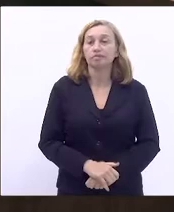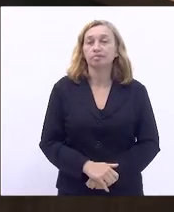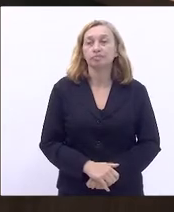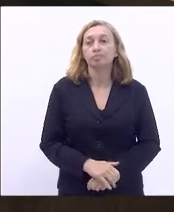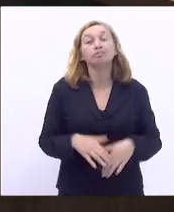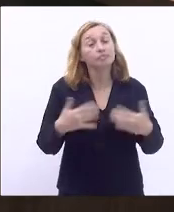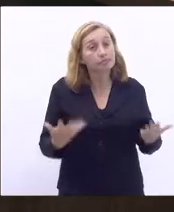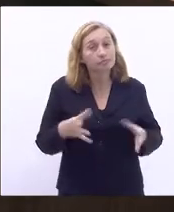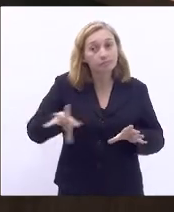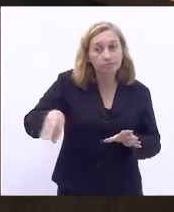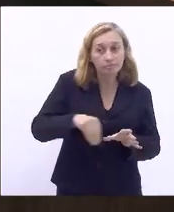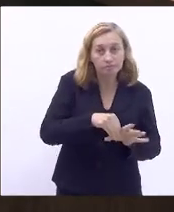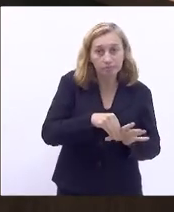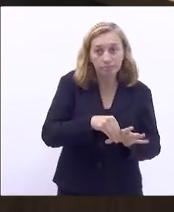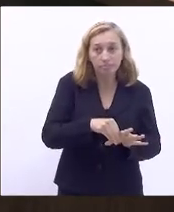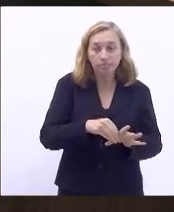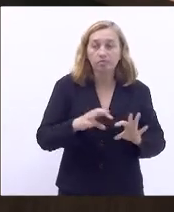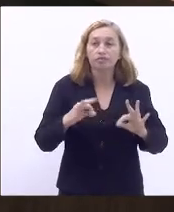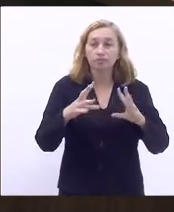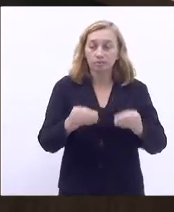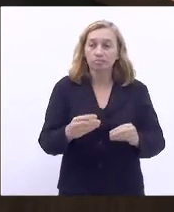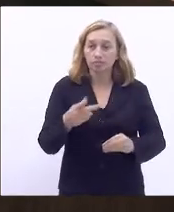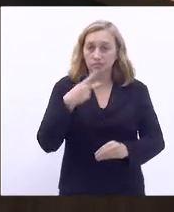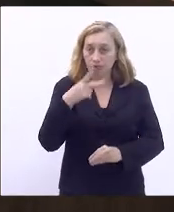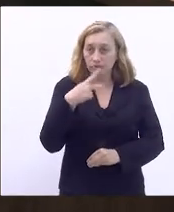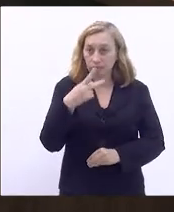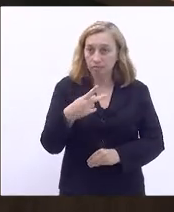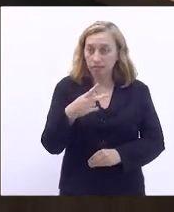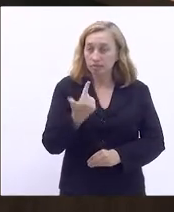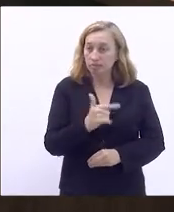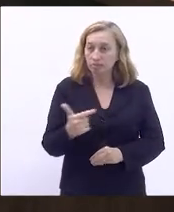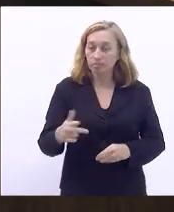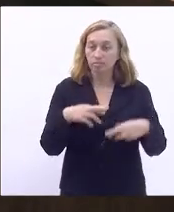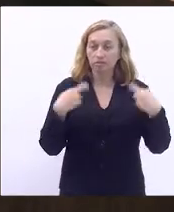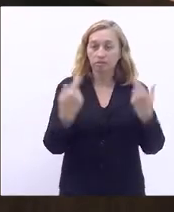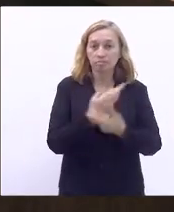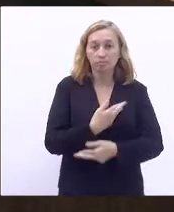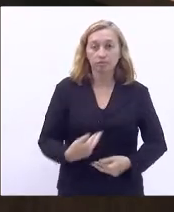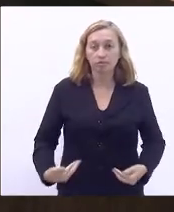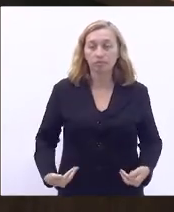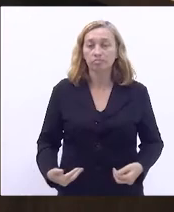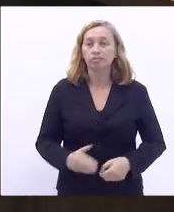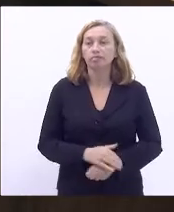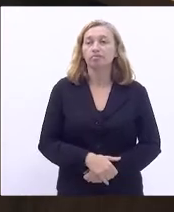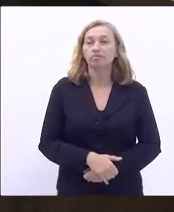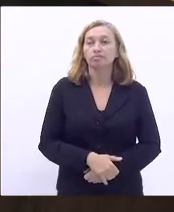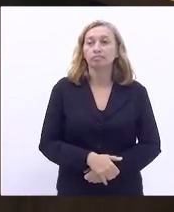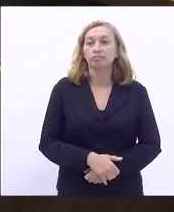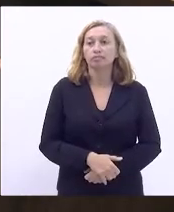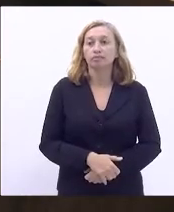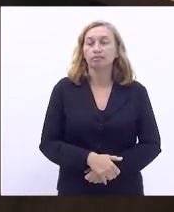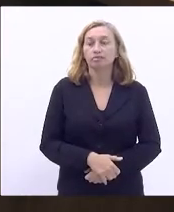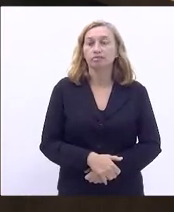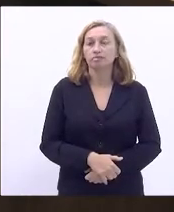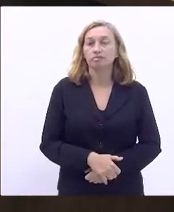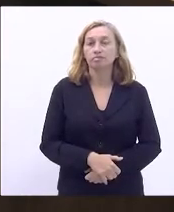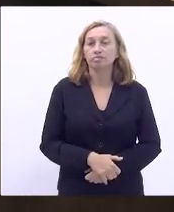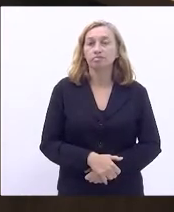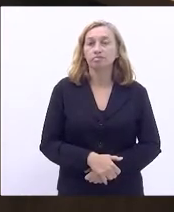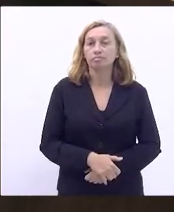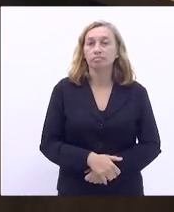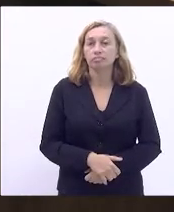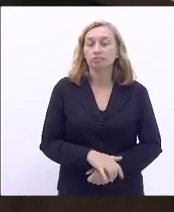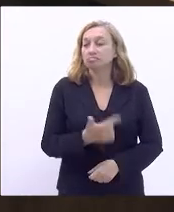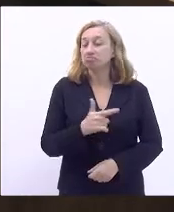Então, dentro desse princípio, que não teve audiência pública, não há conforto